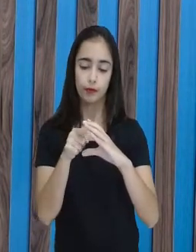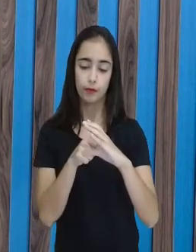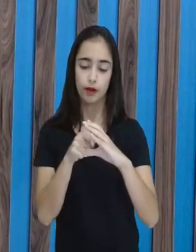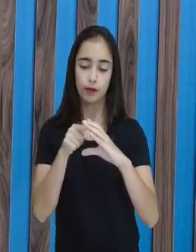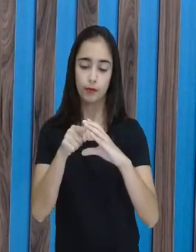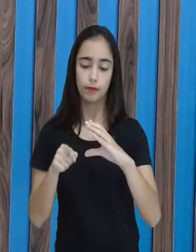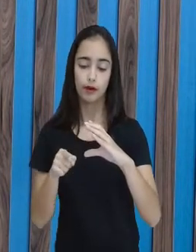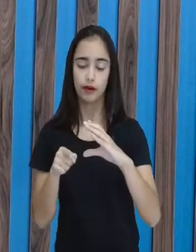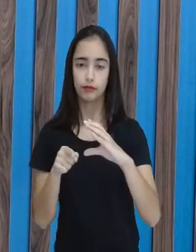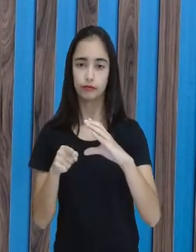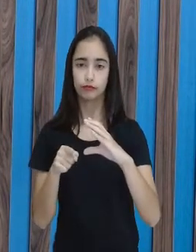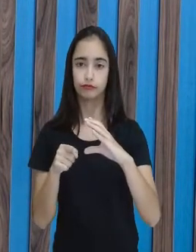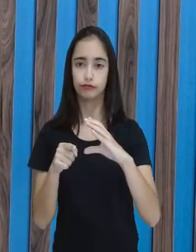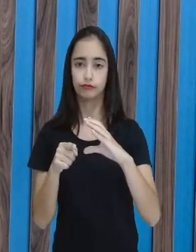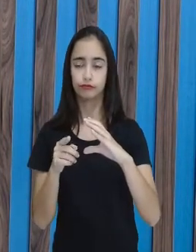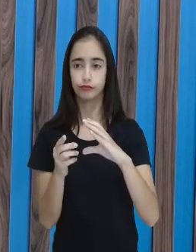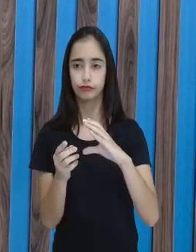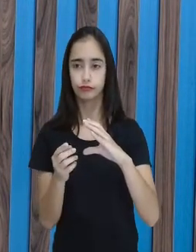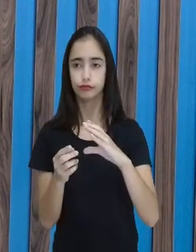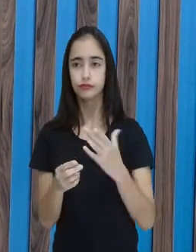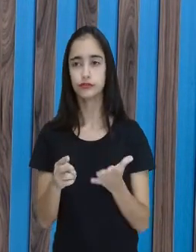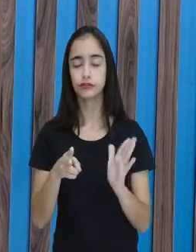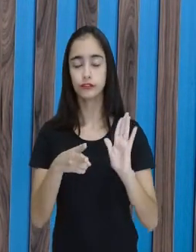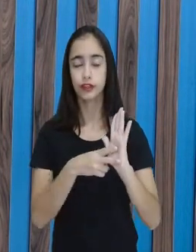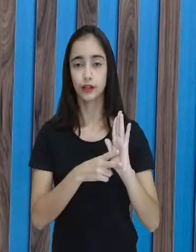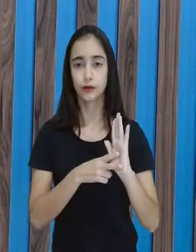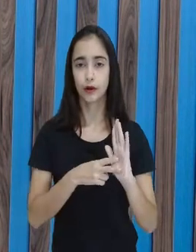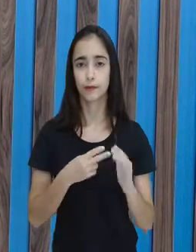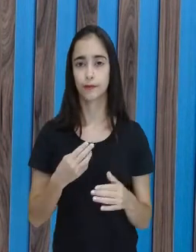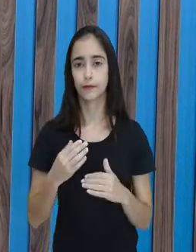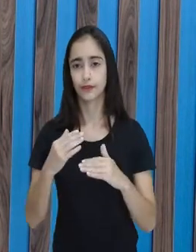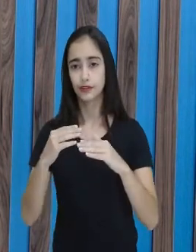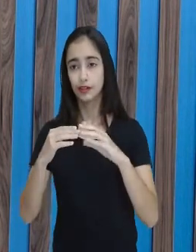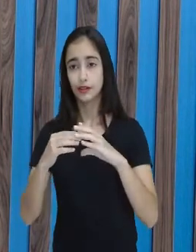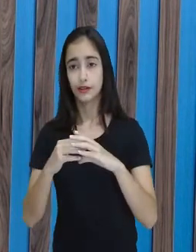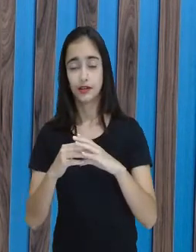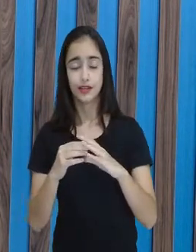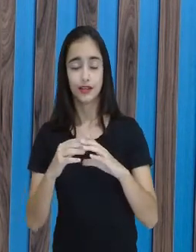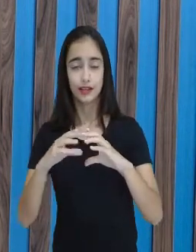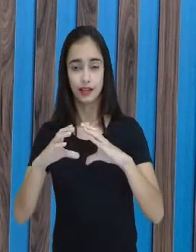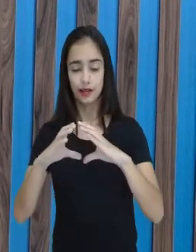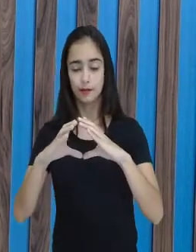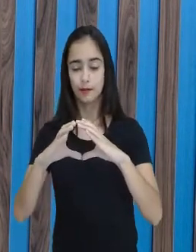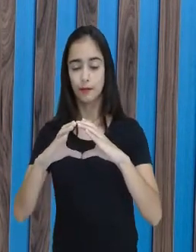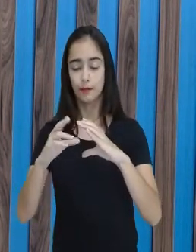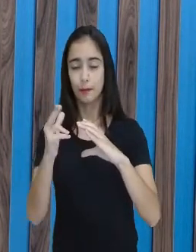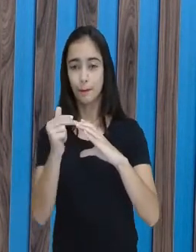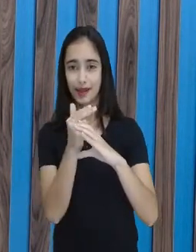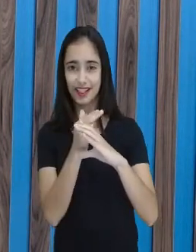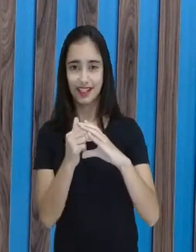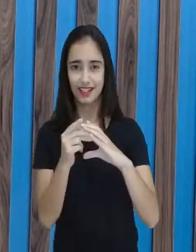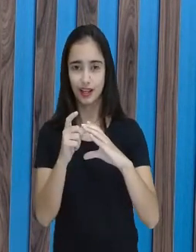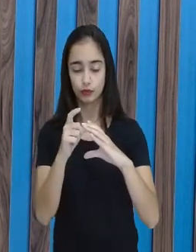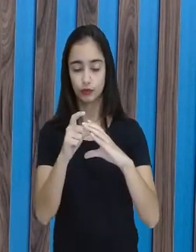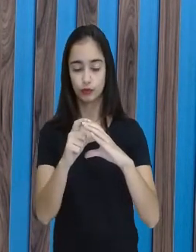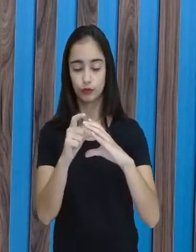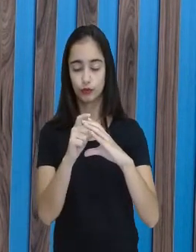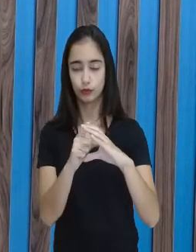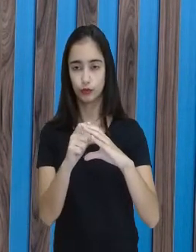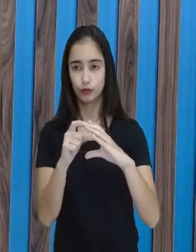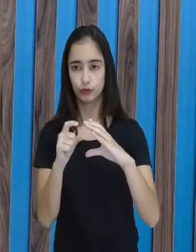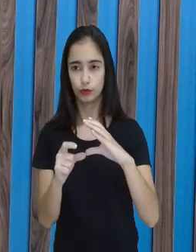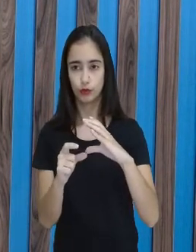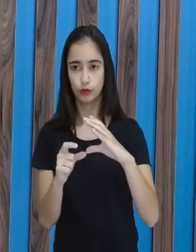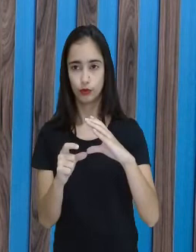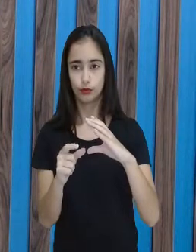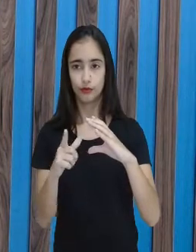O número de partes divididas foi igual a 3. E o número de parte utilizada, 2. Eu tenho aqui 2 partes